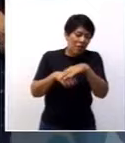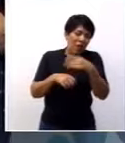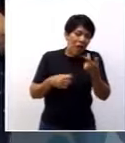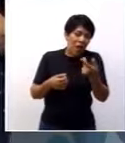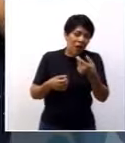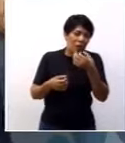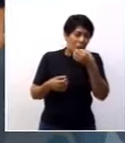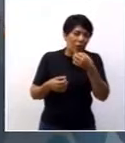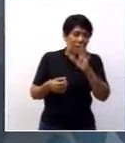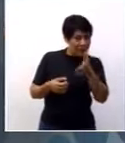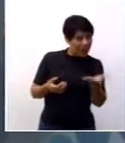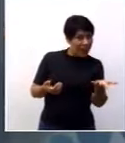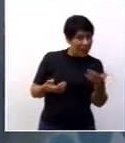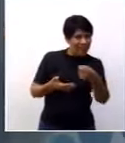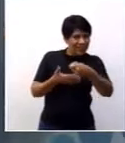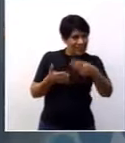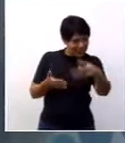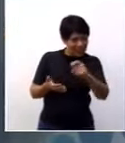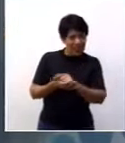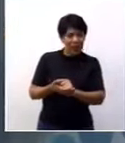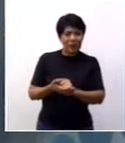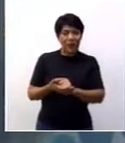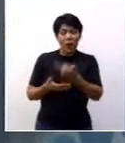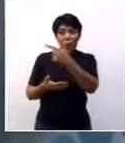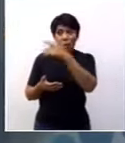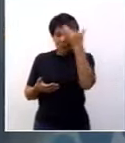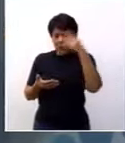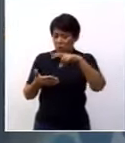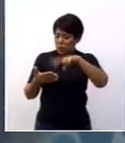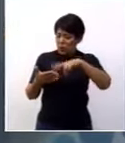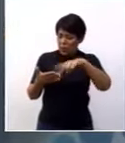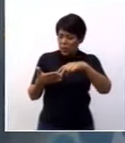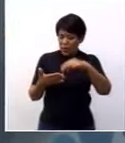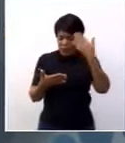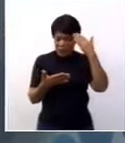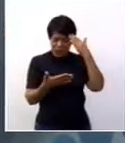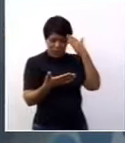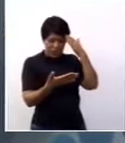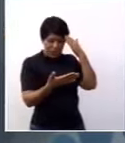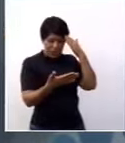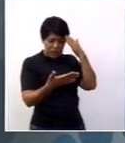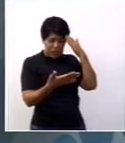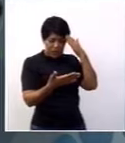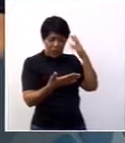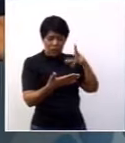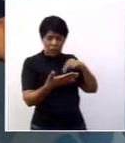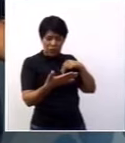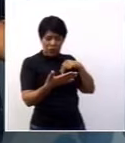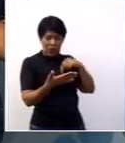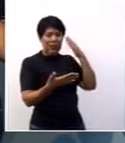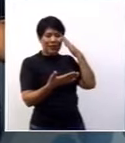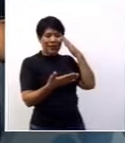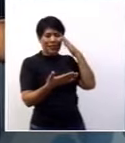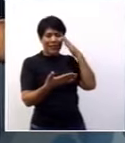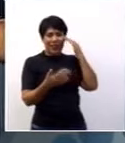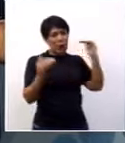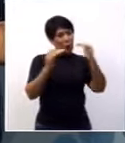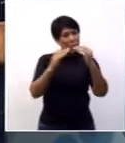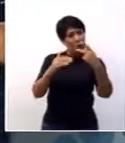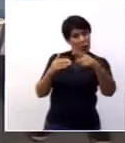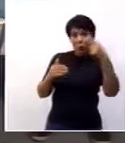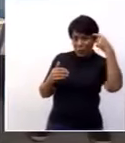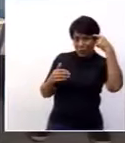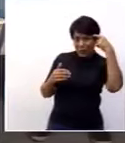sobre o teu texto? Será que a leitura que ela fez foi exatamente dentro daquilo que você pensou? Chat